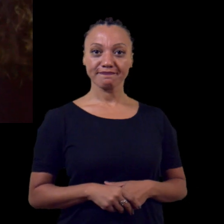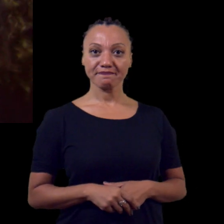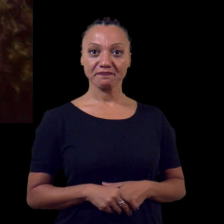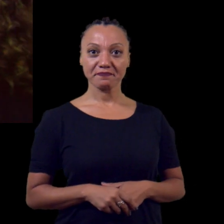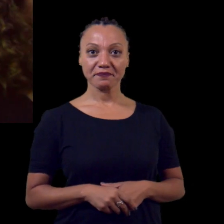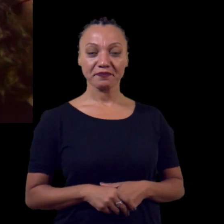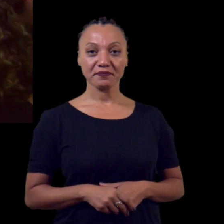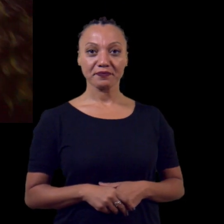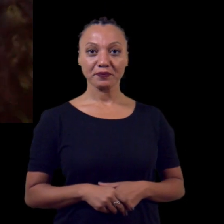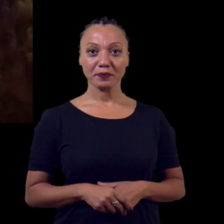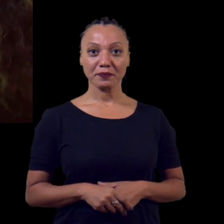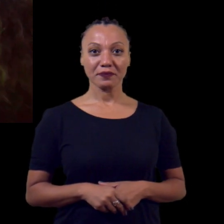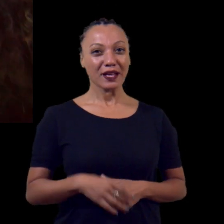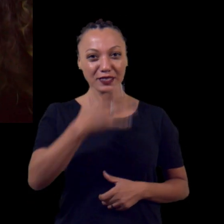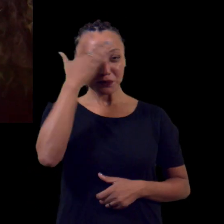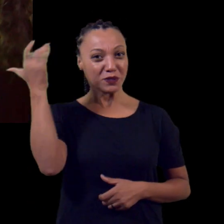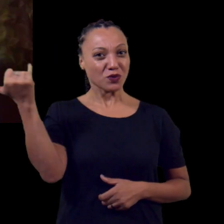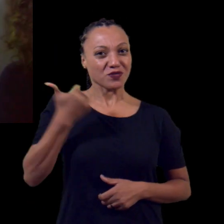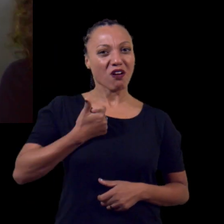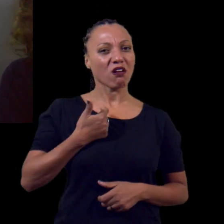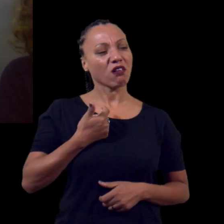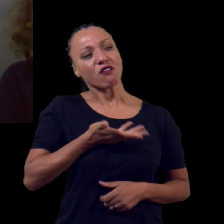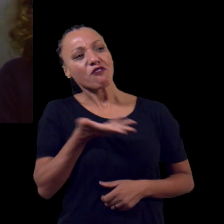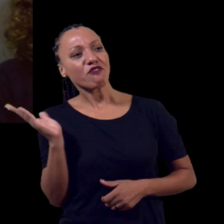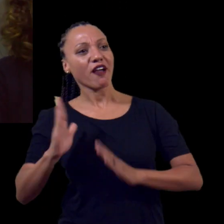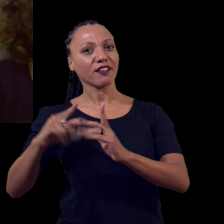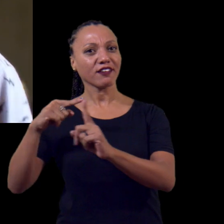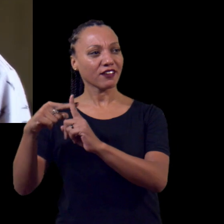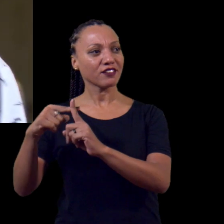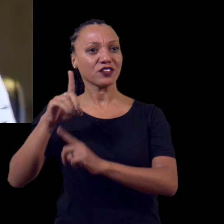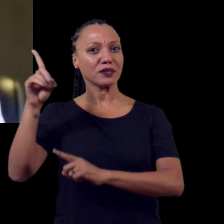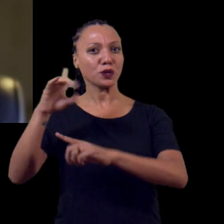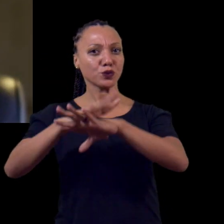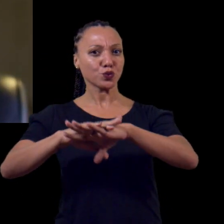Eu já ouvi falar. Vai na minha igreja. Deus